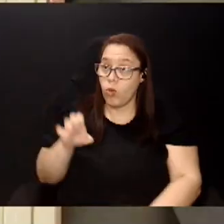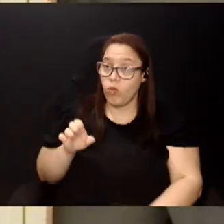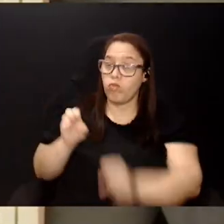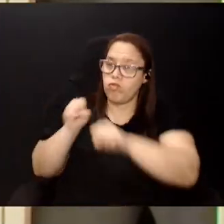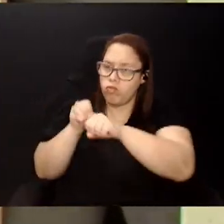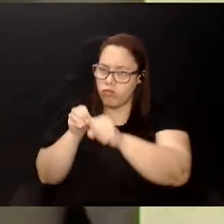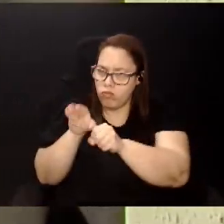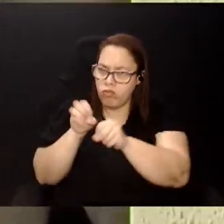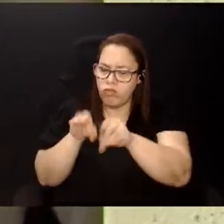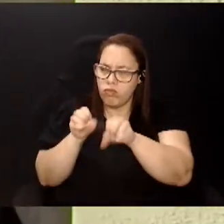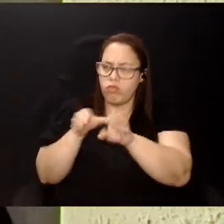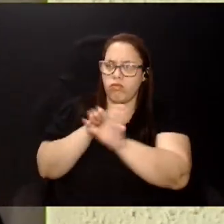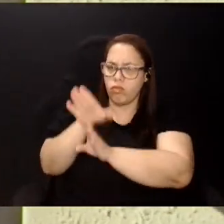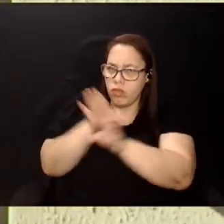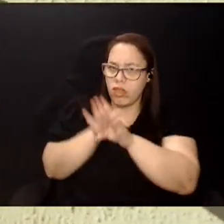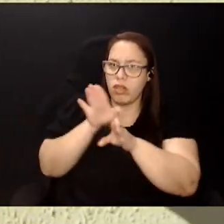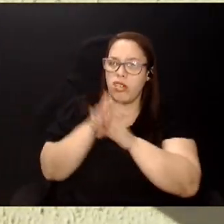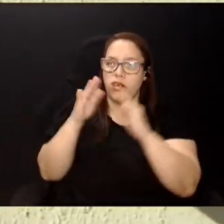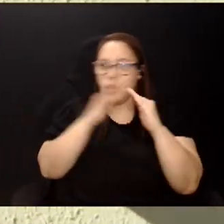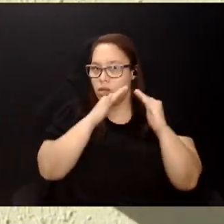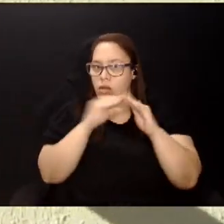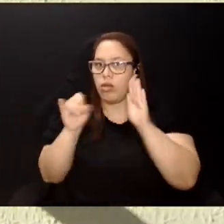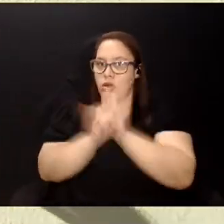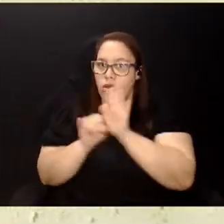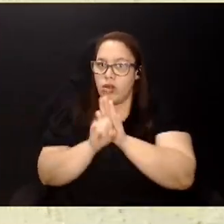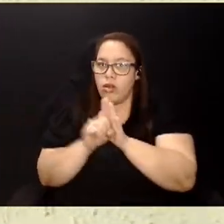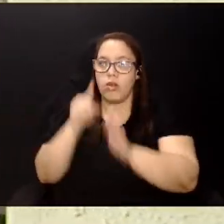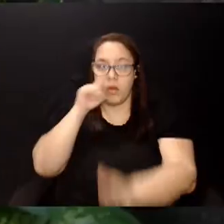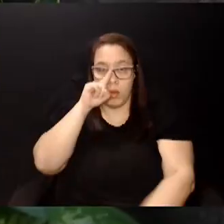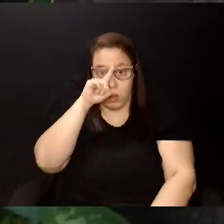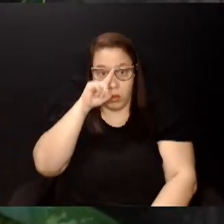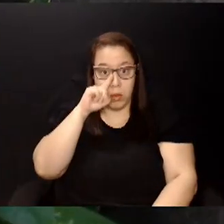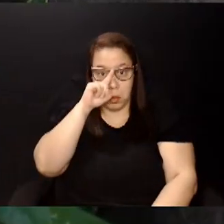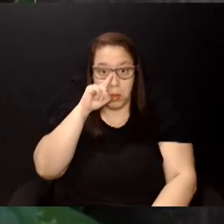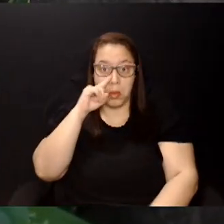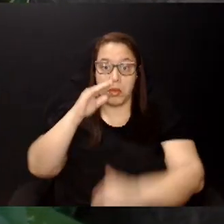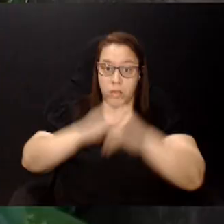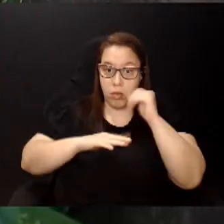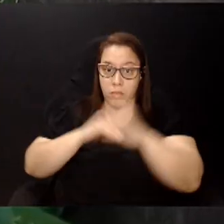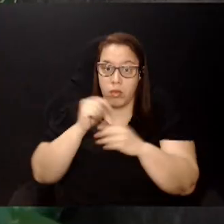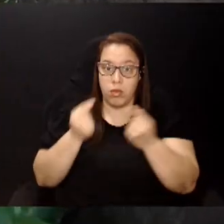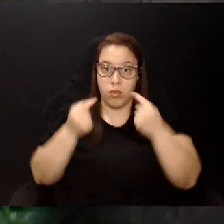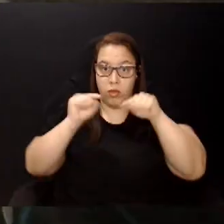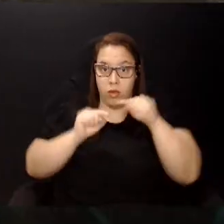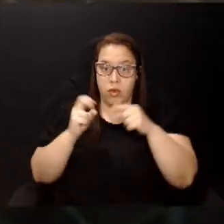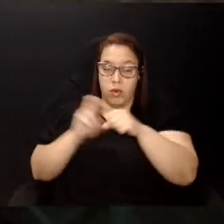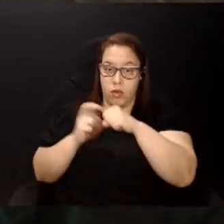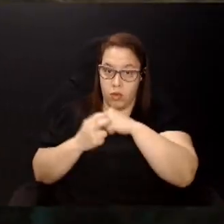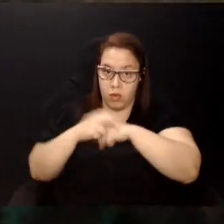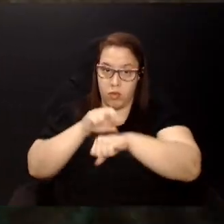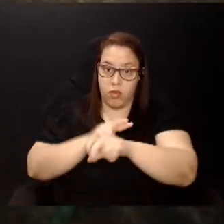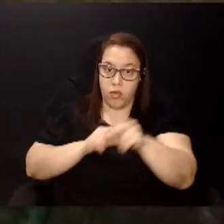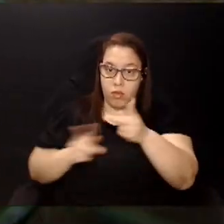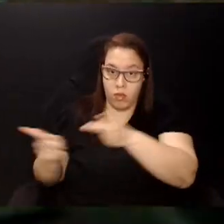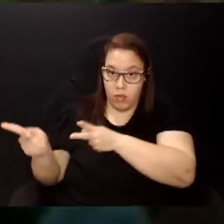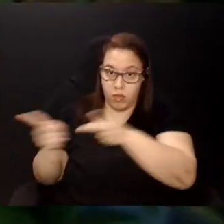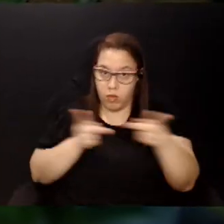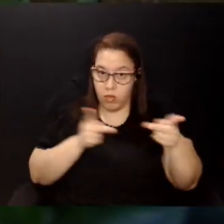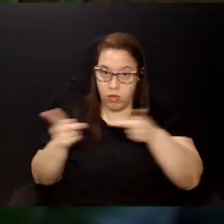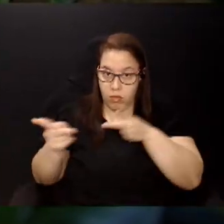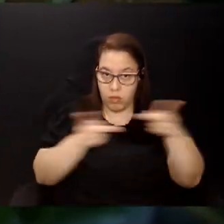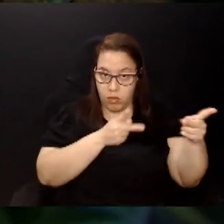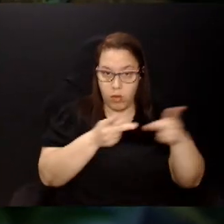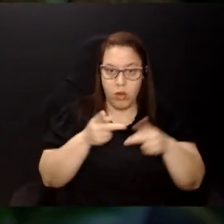os moradores, identificam situações de risco e, nas ações de combate à dengue, vistoriam os imóveis em busca